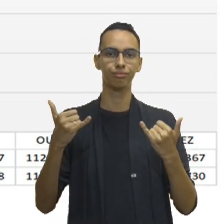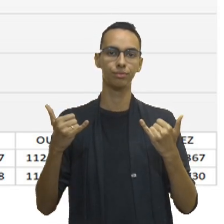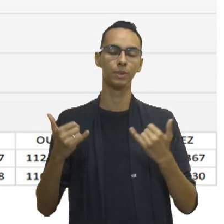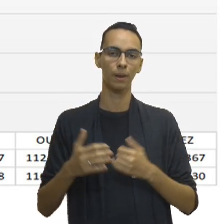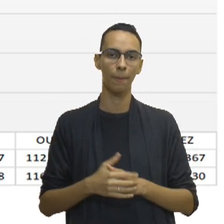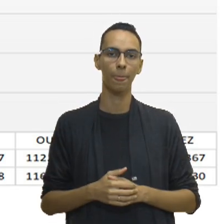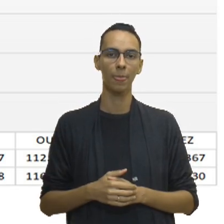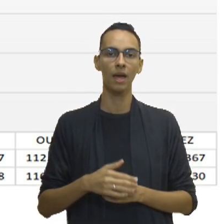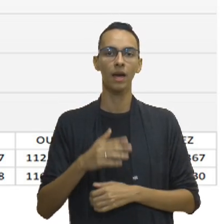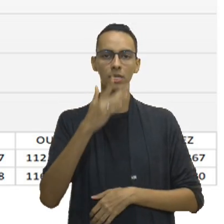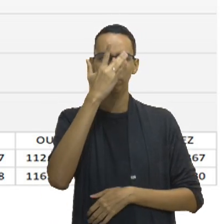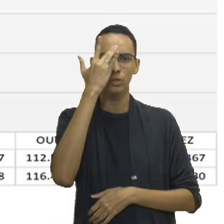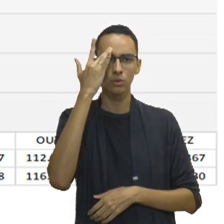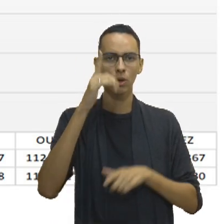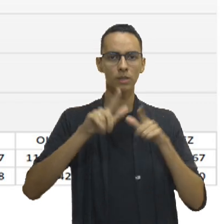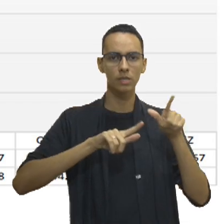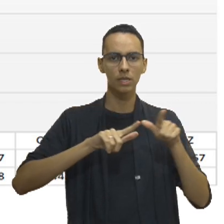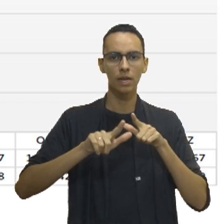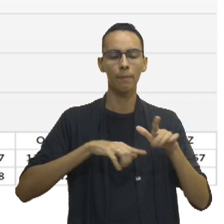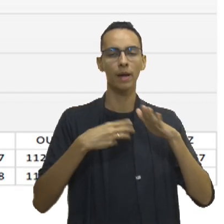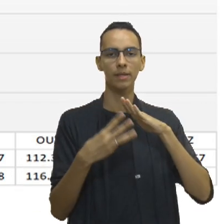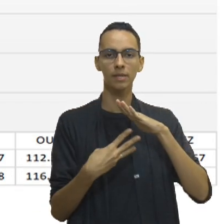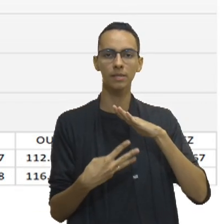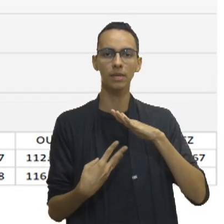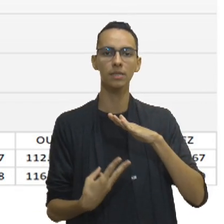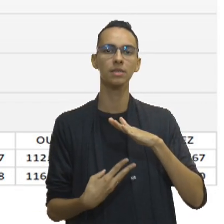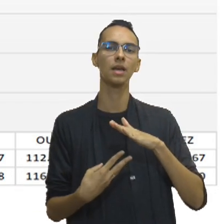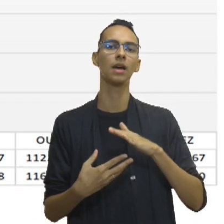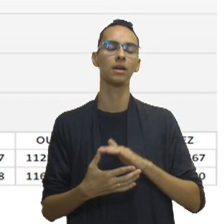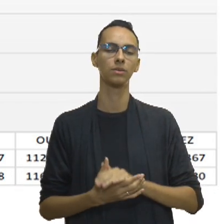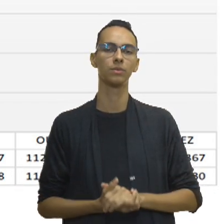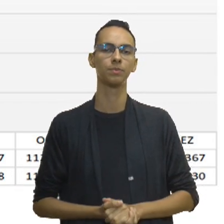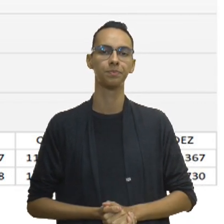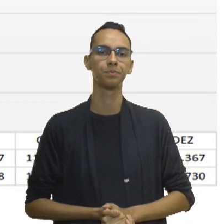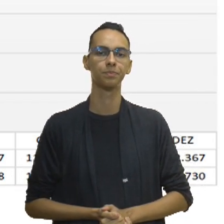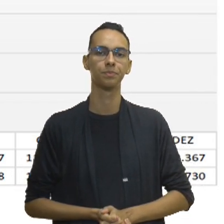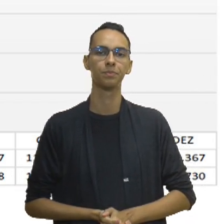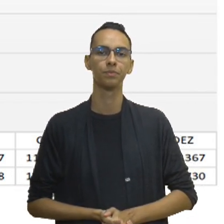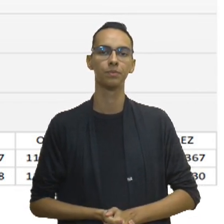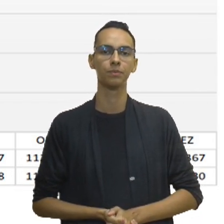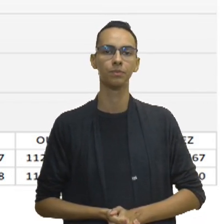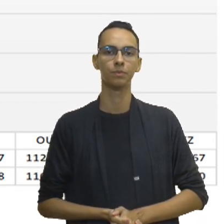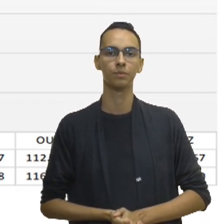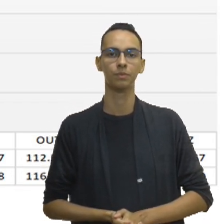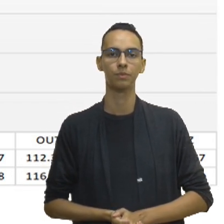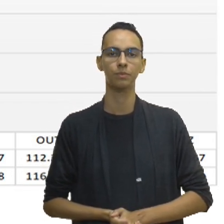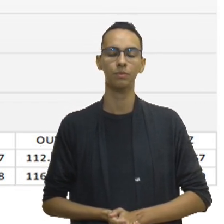os pessoal terceirizado, auxiliares administrativos e por aí vai. Né?